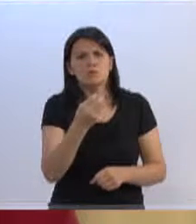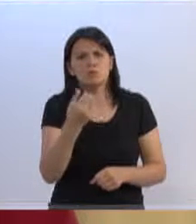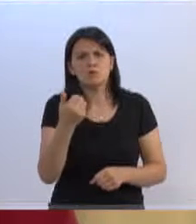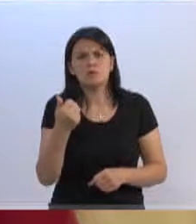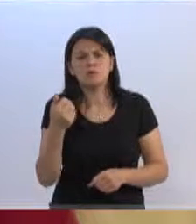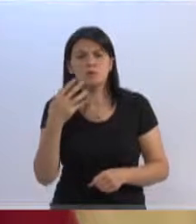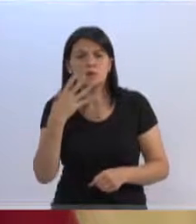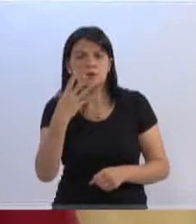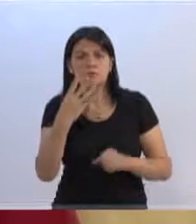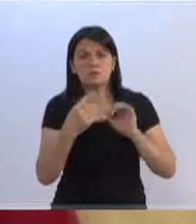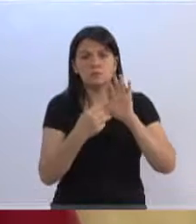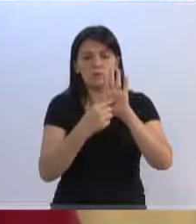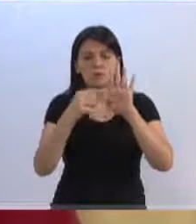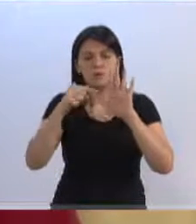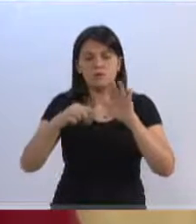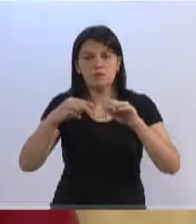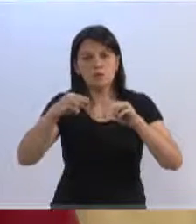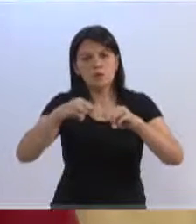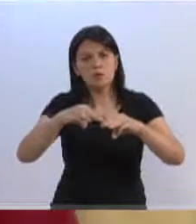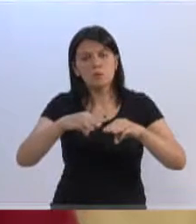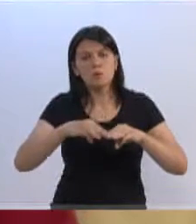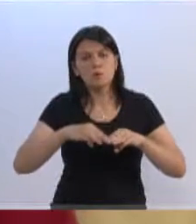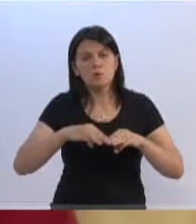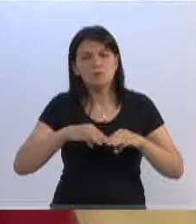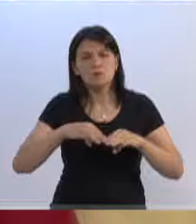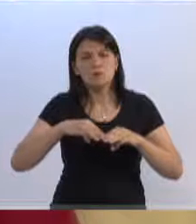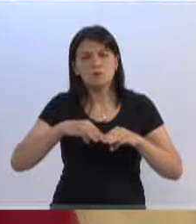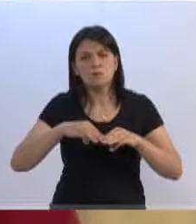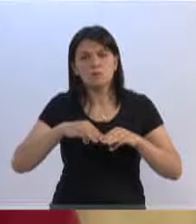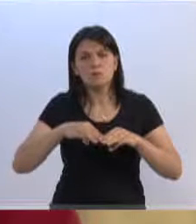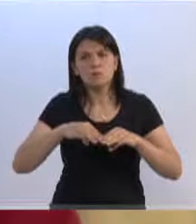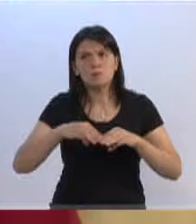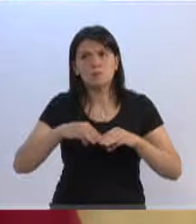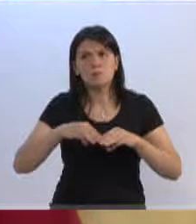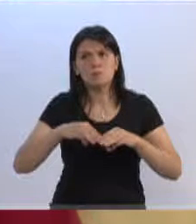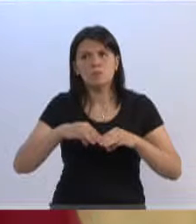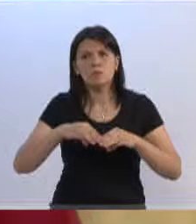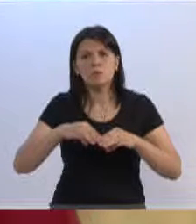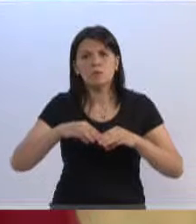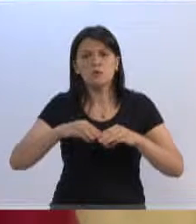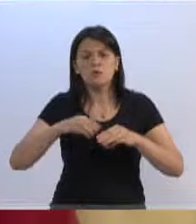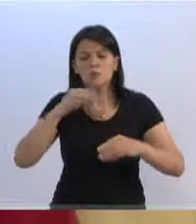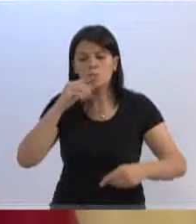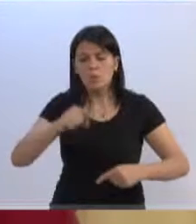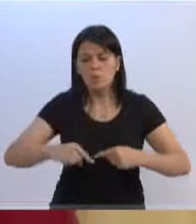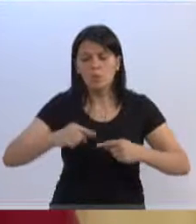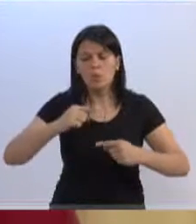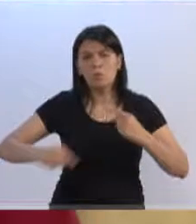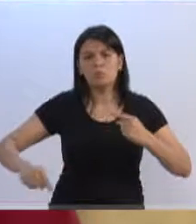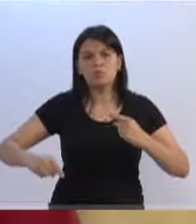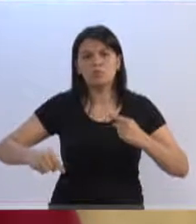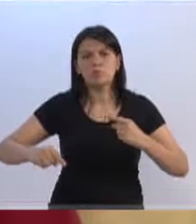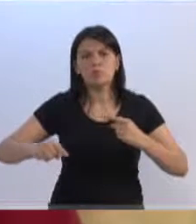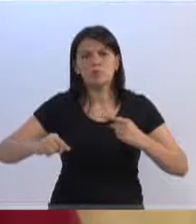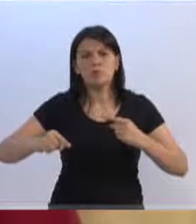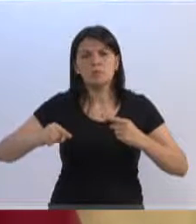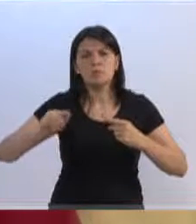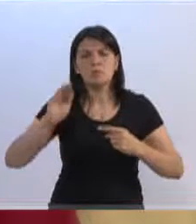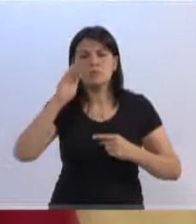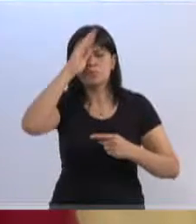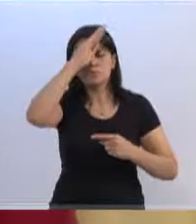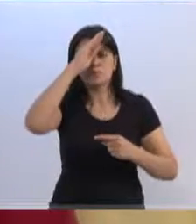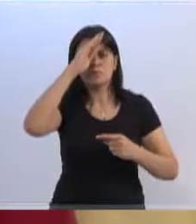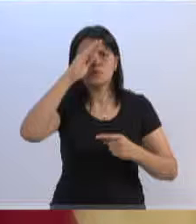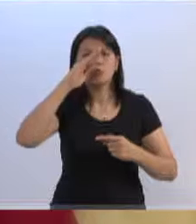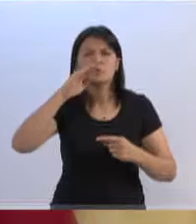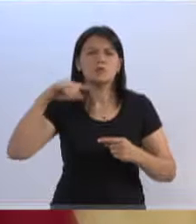2014 foi apresentada aqui uma moção de repúdio ao Jair Bolsonaro, quando ele ainda era deputado federal. Eu repito,